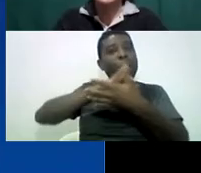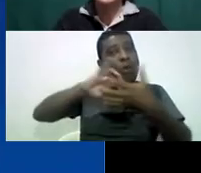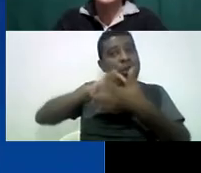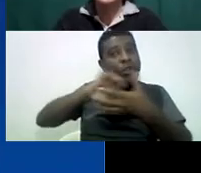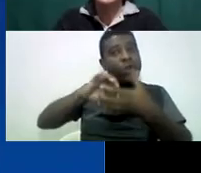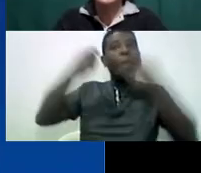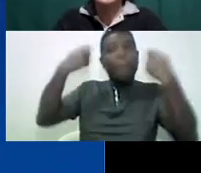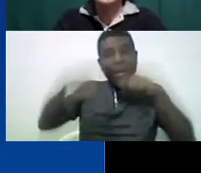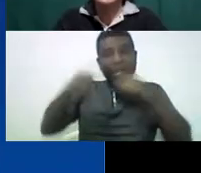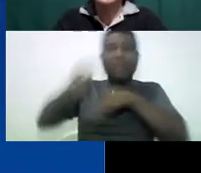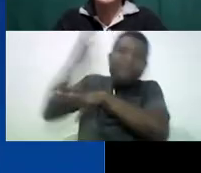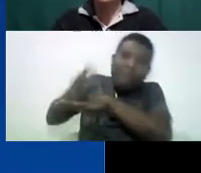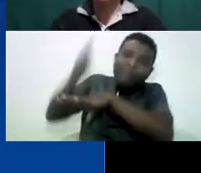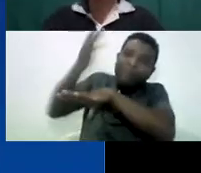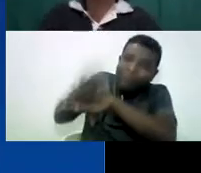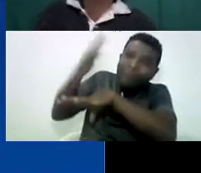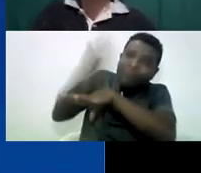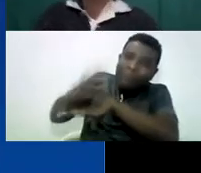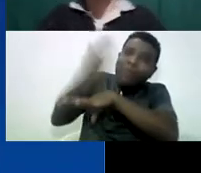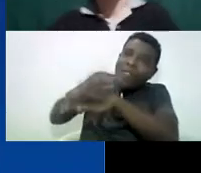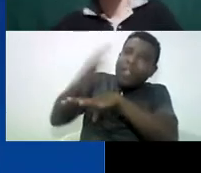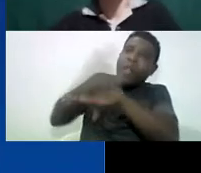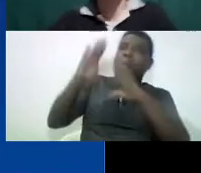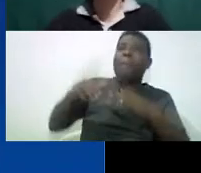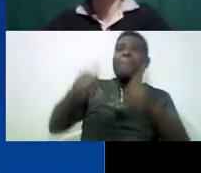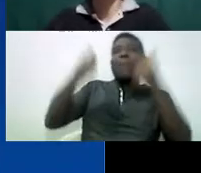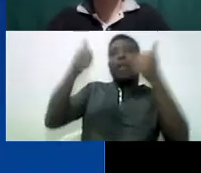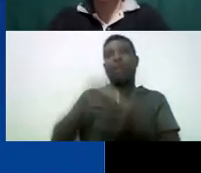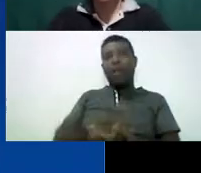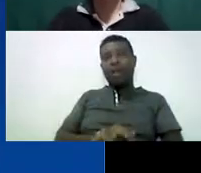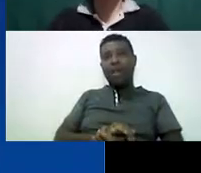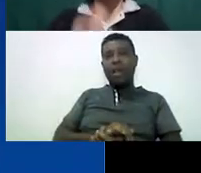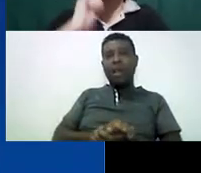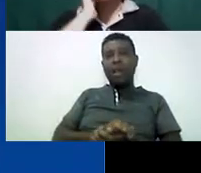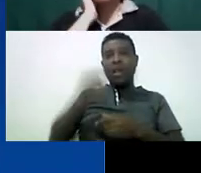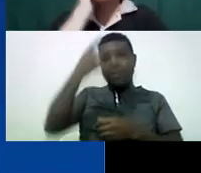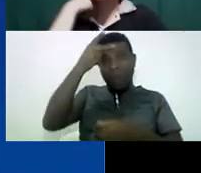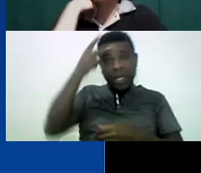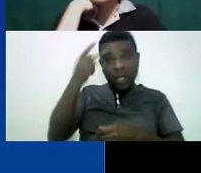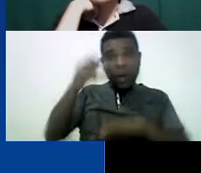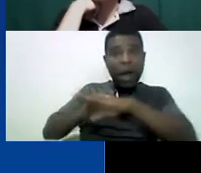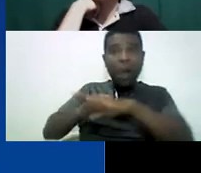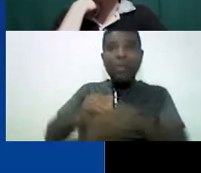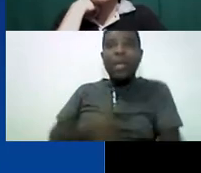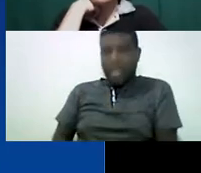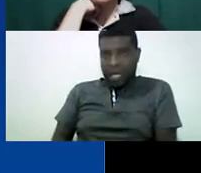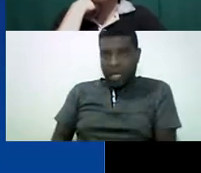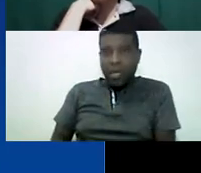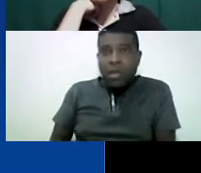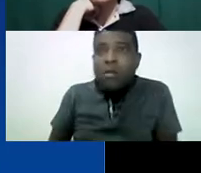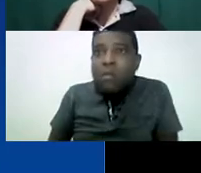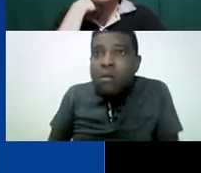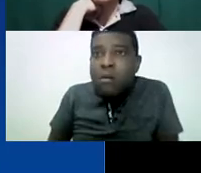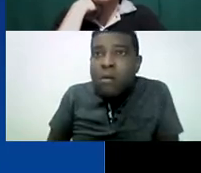gente tende muito a ficar mais em flexão, assim, né? E extensão da cervical. Então, a gente